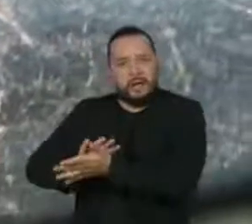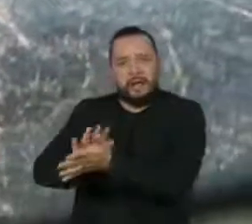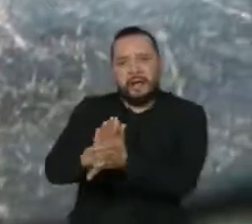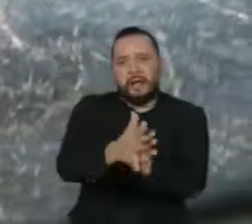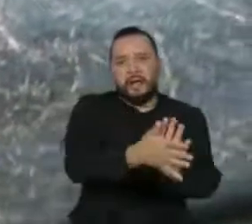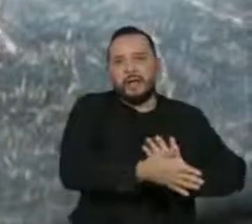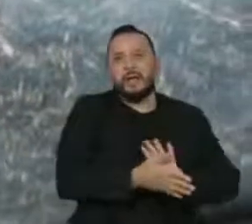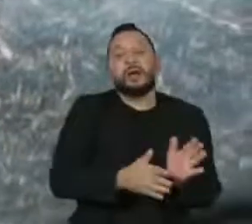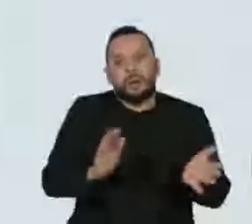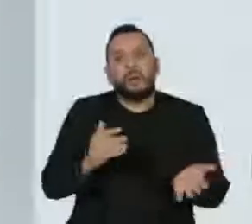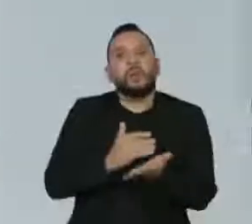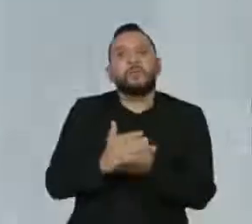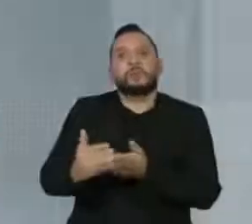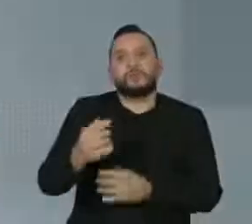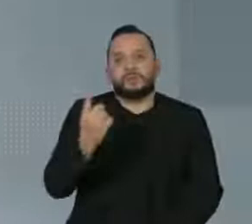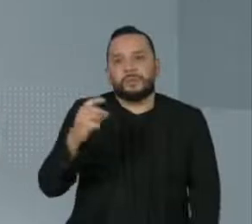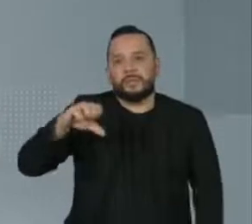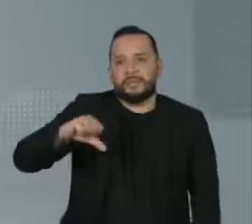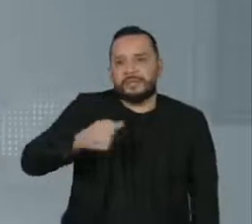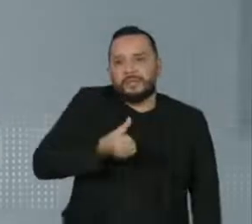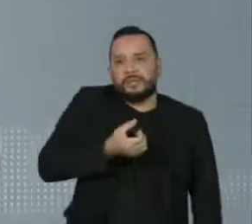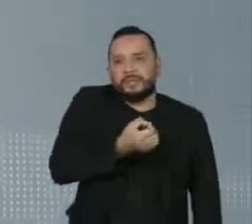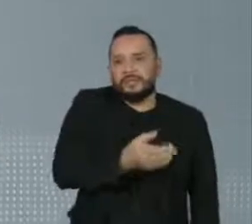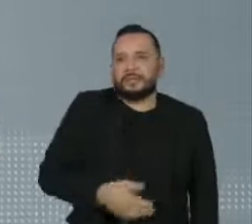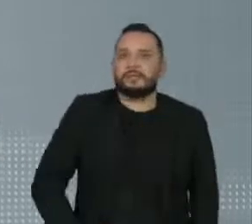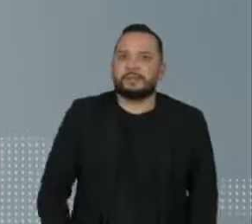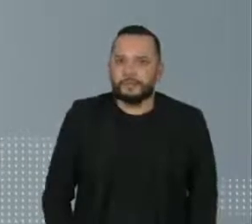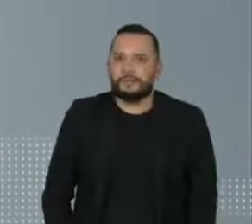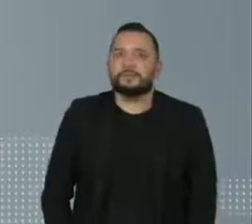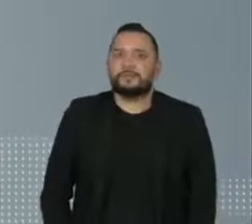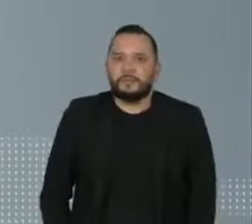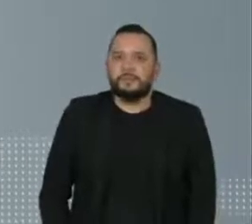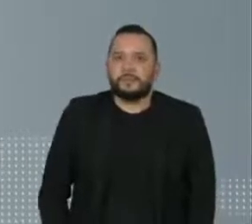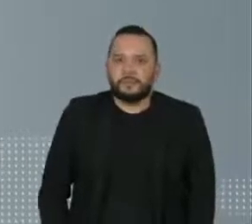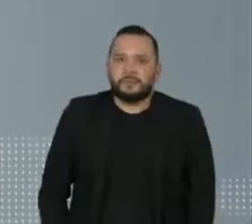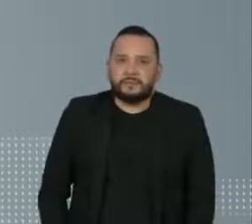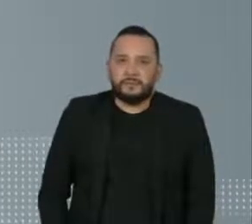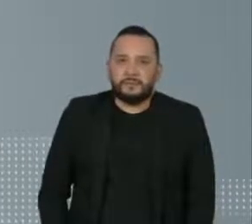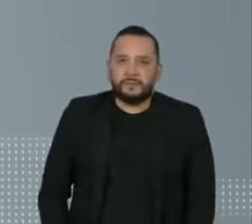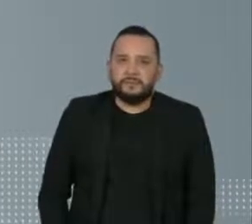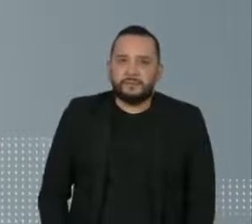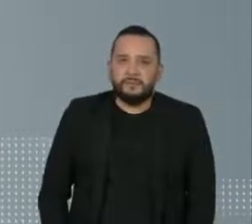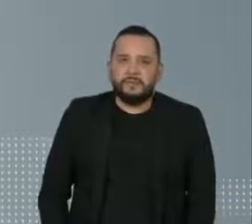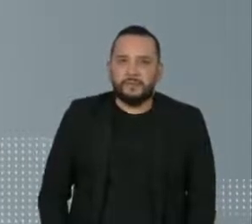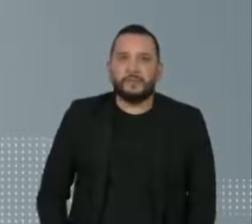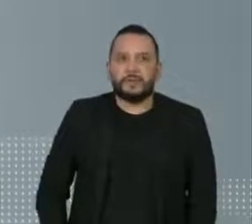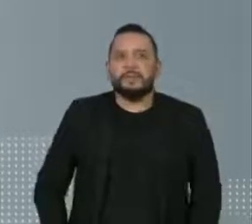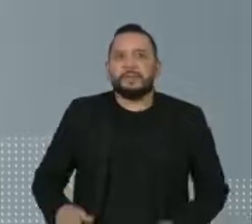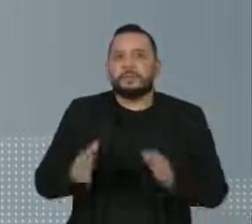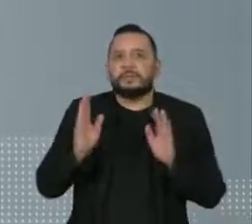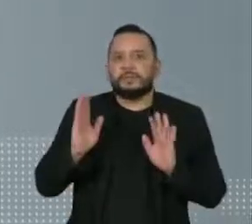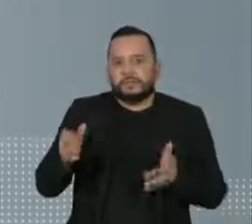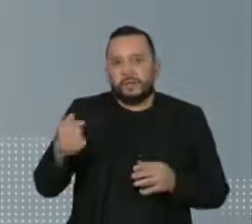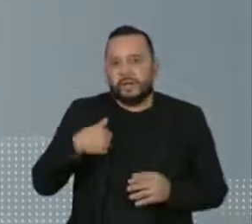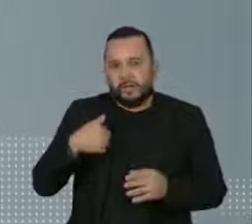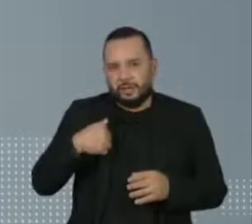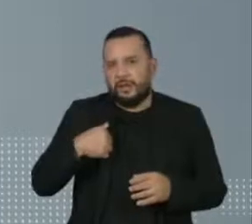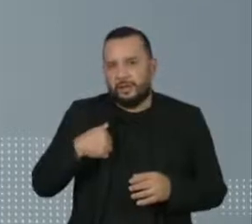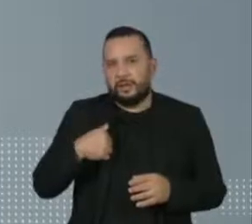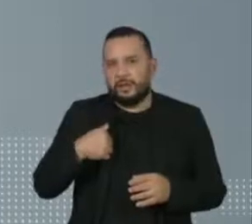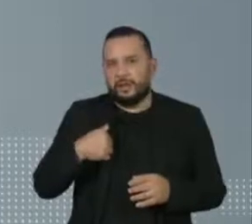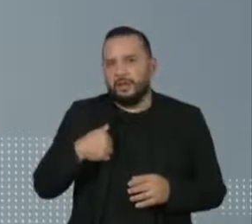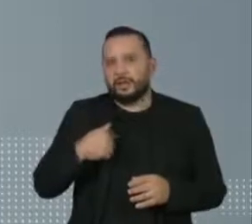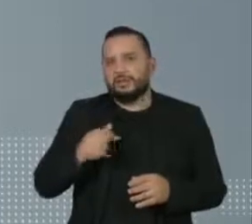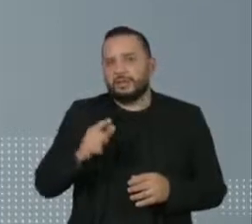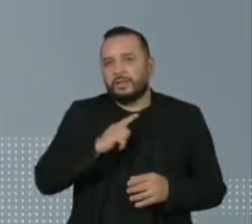contato nos anos 70. Assim que o novo governo ganhou a eleição, principalmente o Bolsonaro, né? Teve